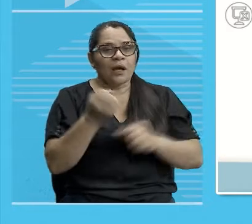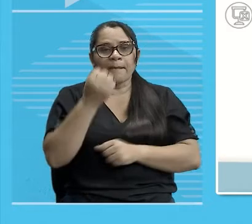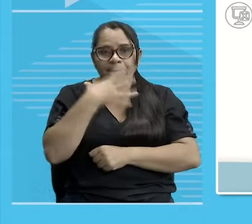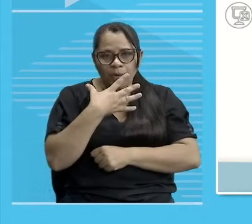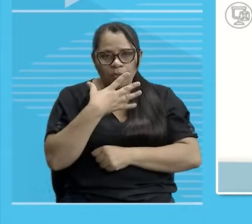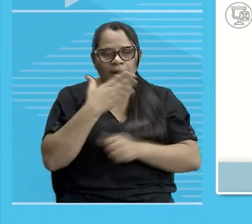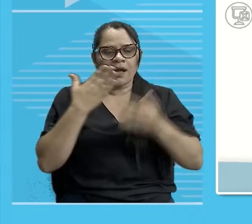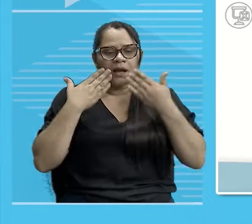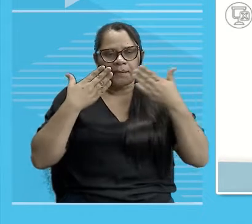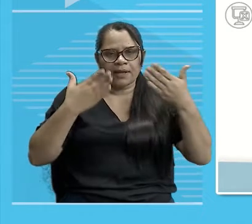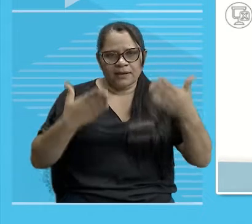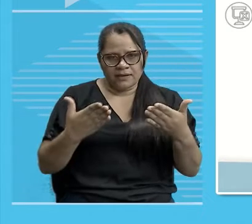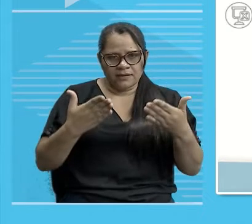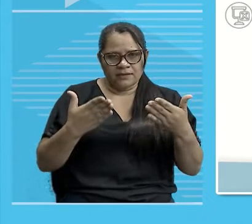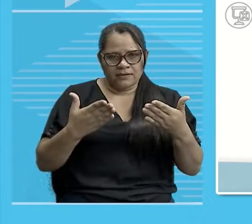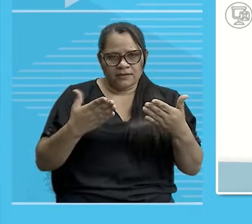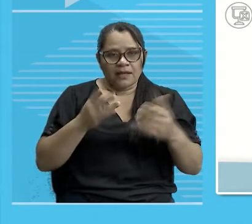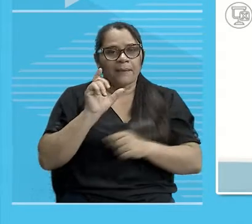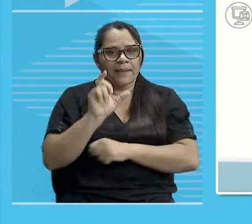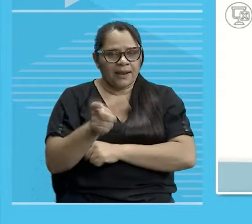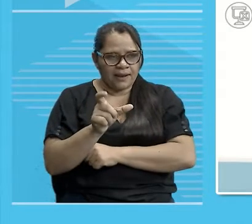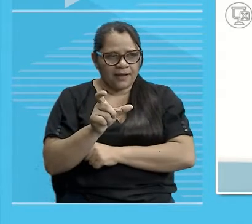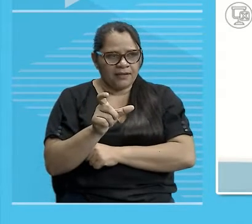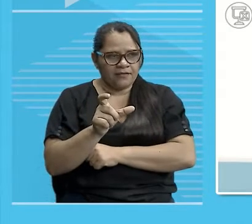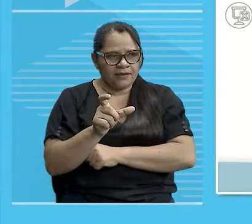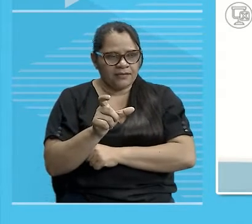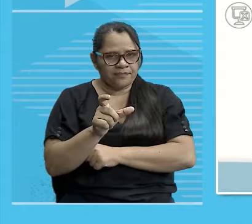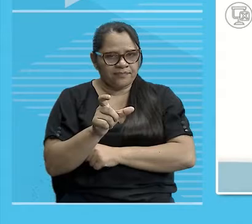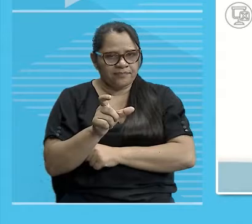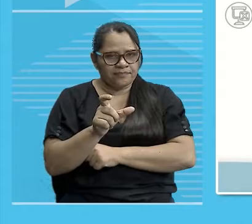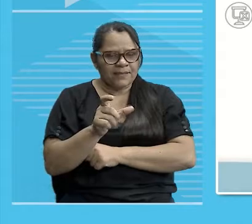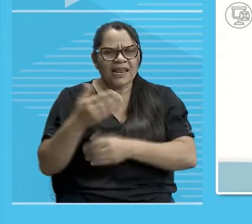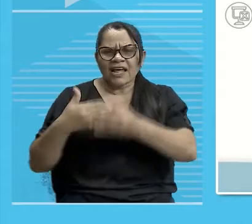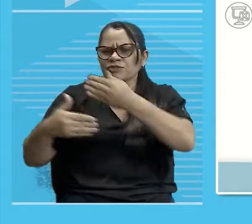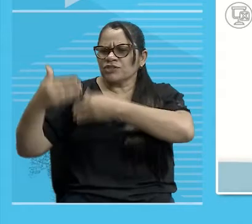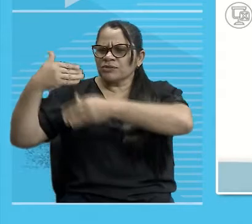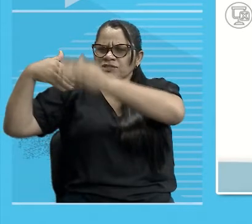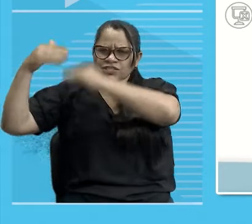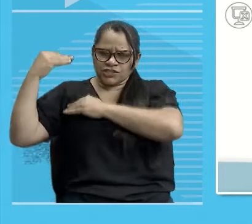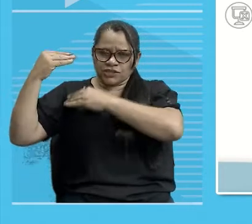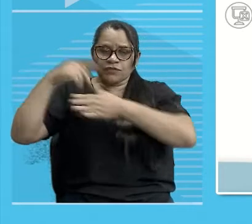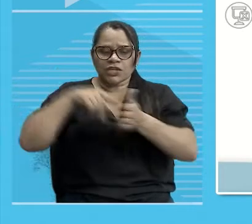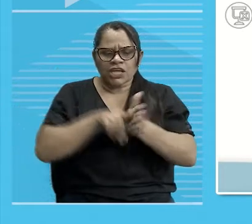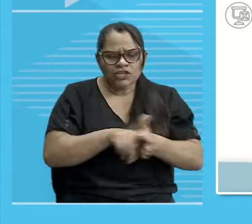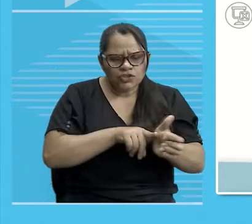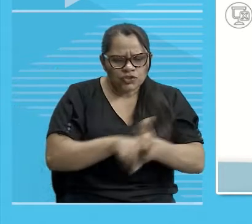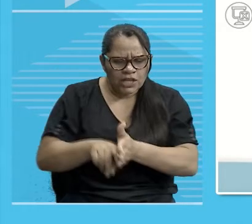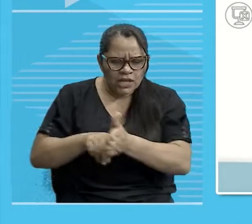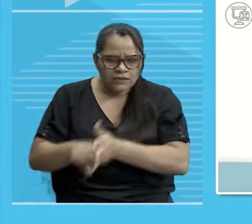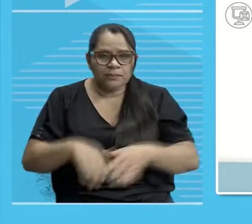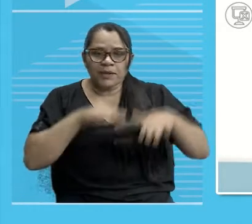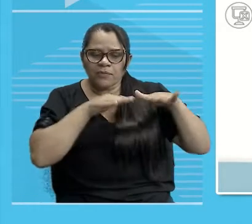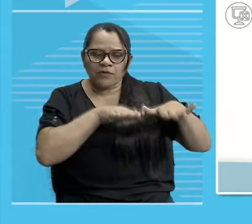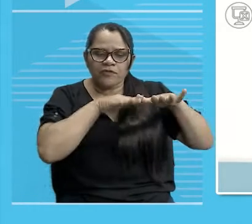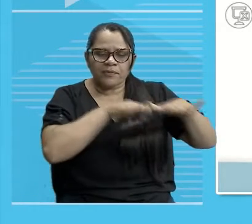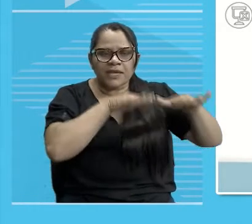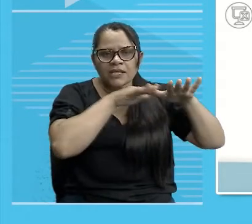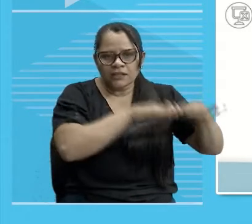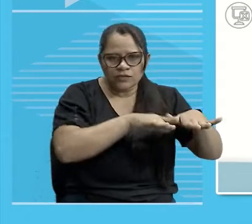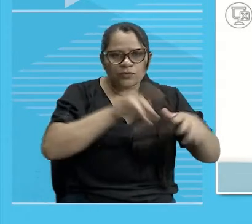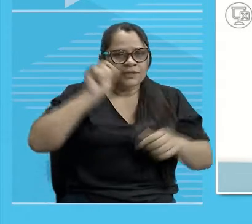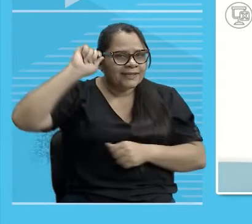aparência é um termo que foi muito questionado pelo movimento negro e